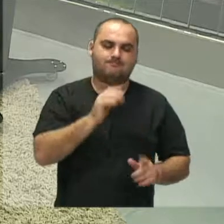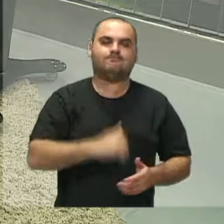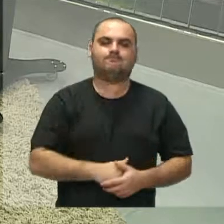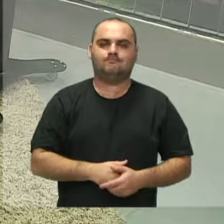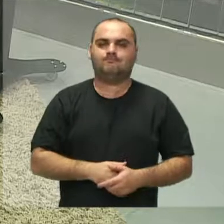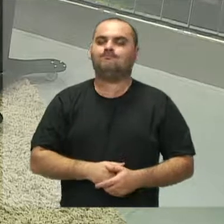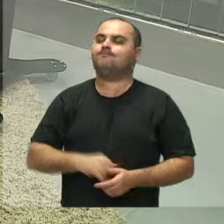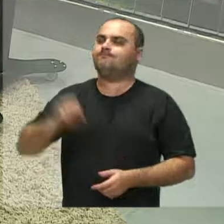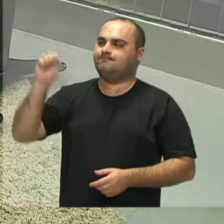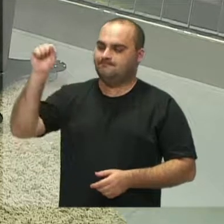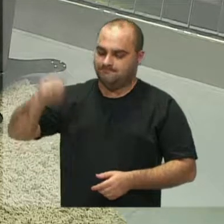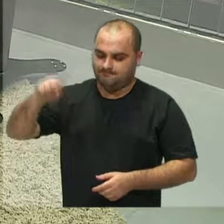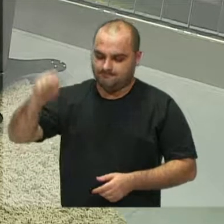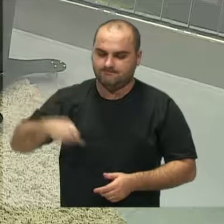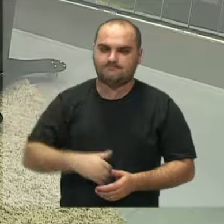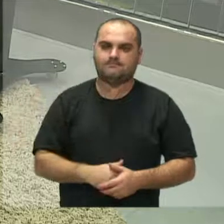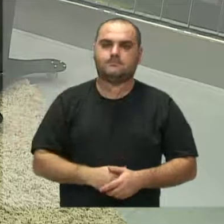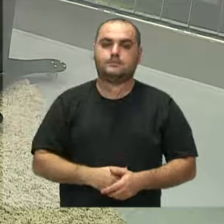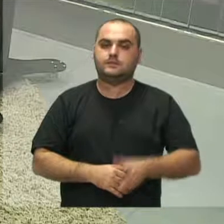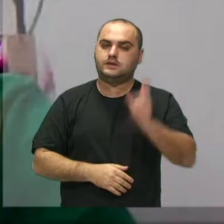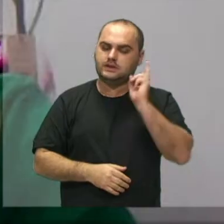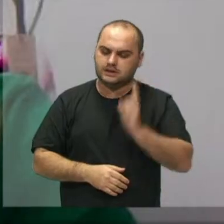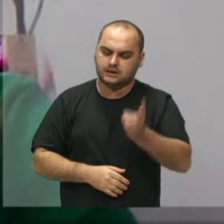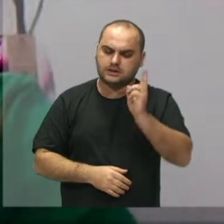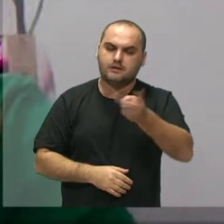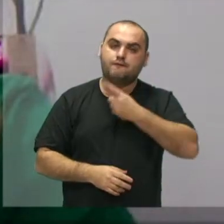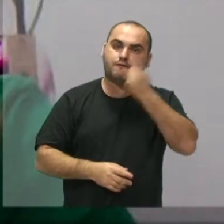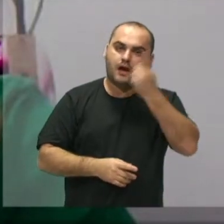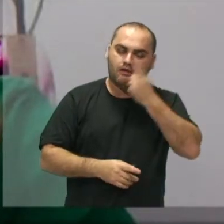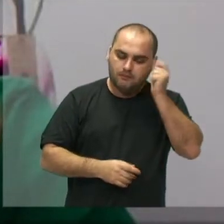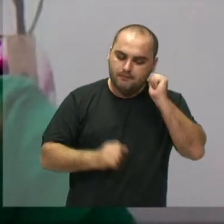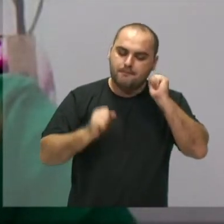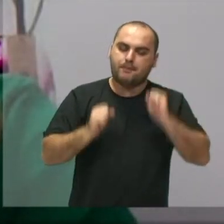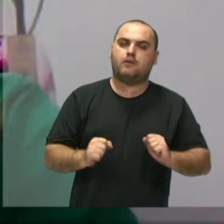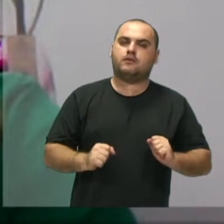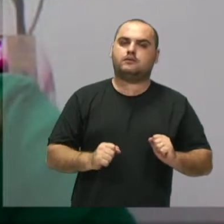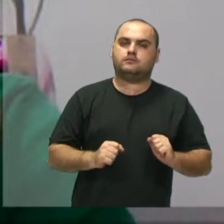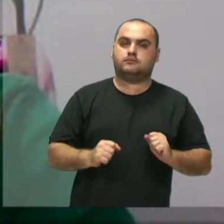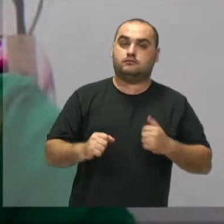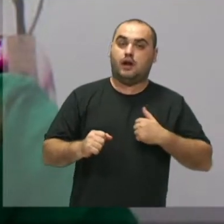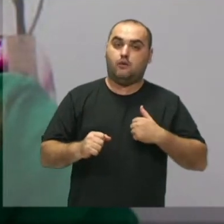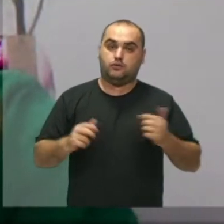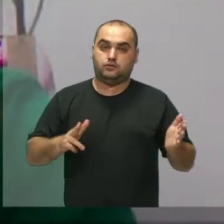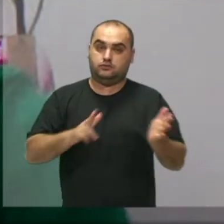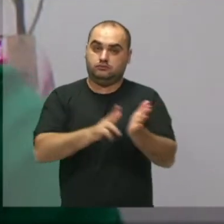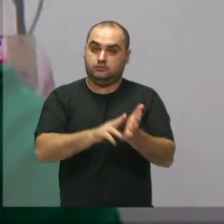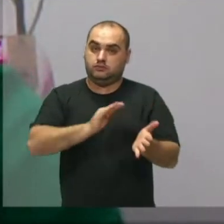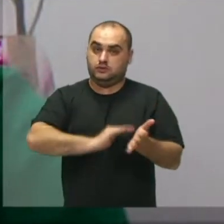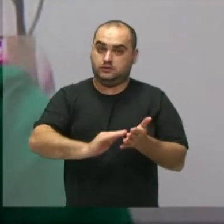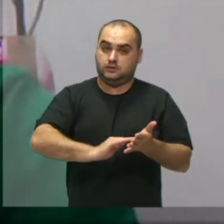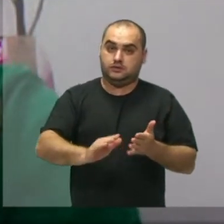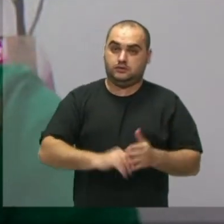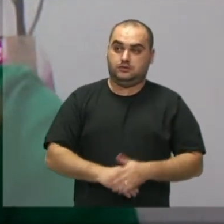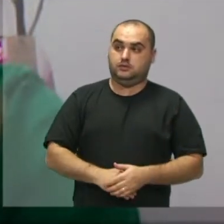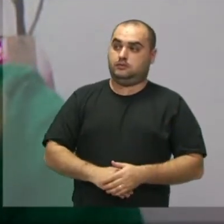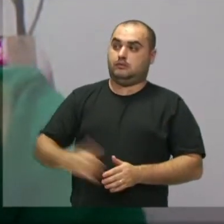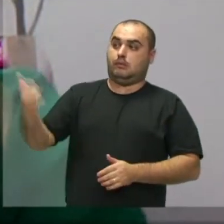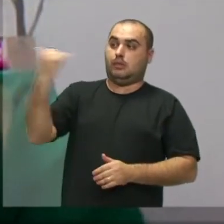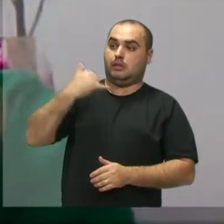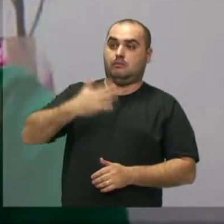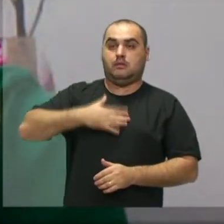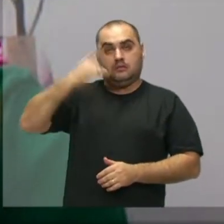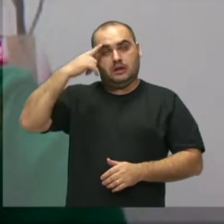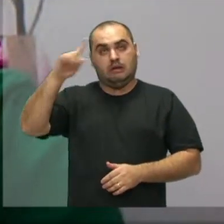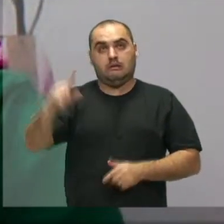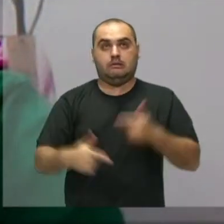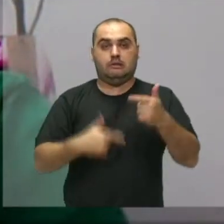Eu acho que... Eu sempre digo que é possível, sabe? Quando eu assumi a secretaria, todo mundo dizia, meu Deus, né? Já é um trabalho